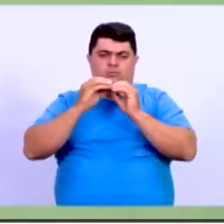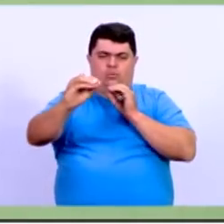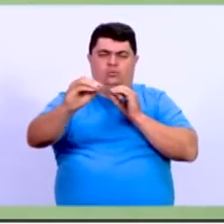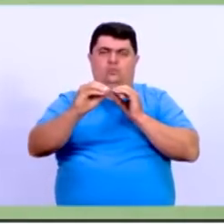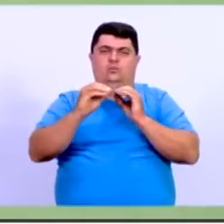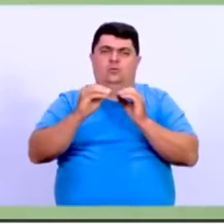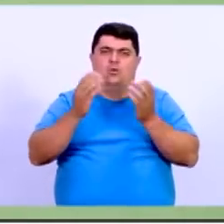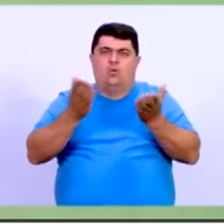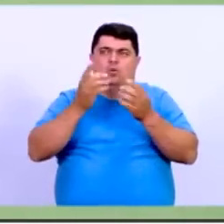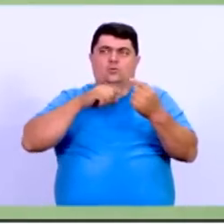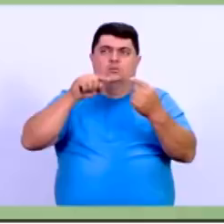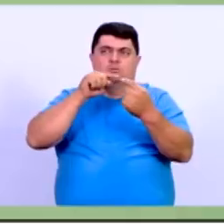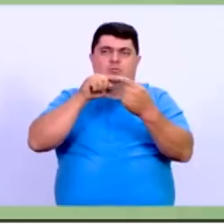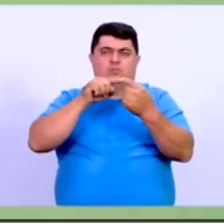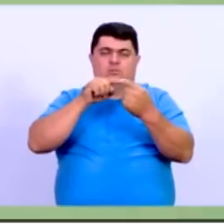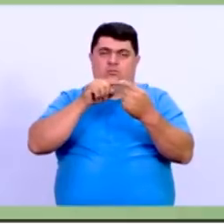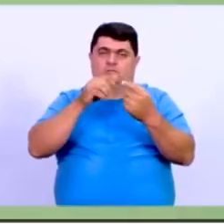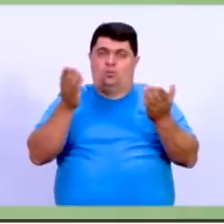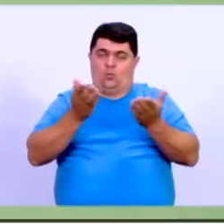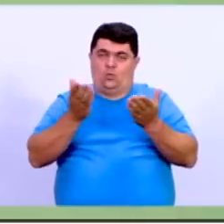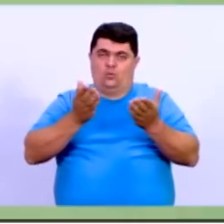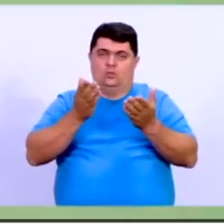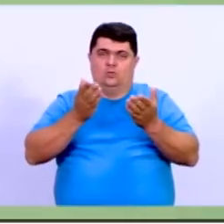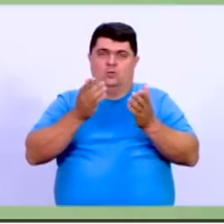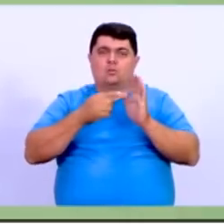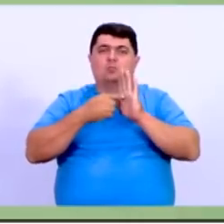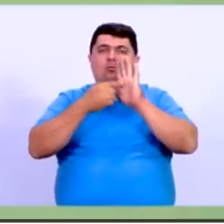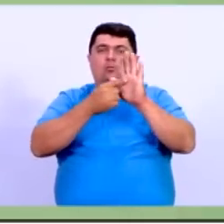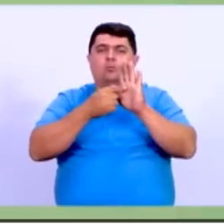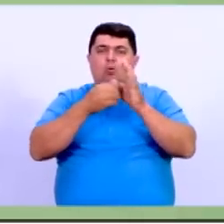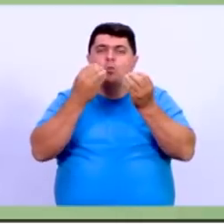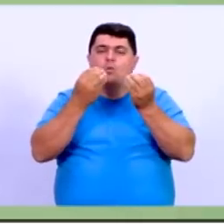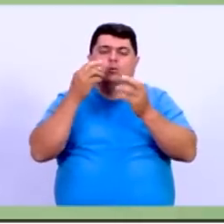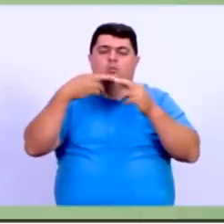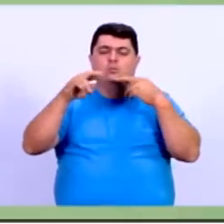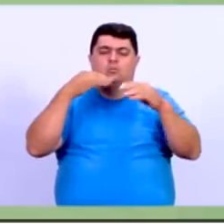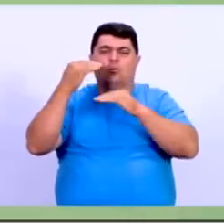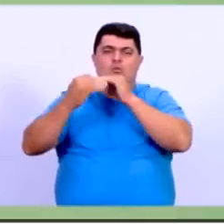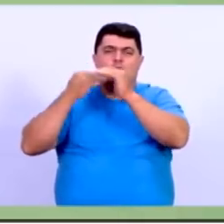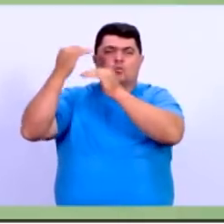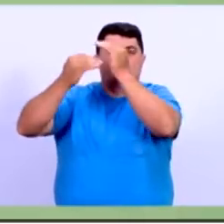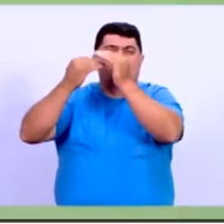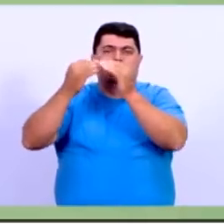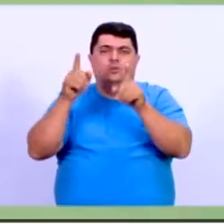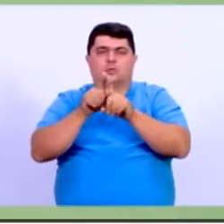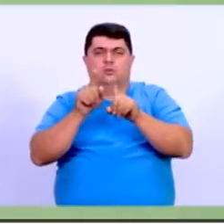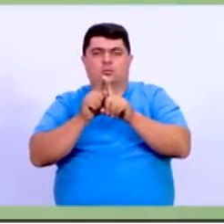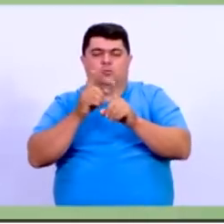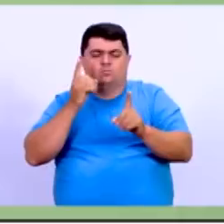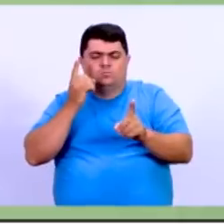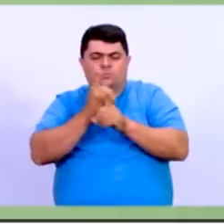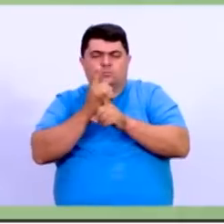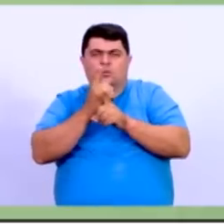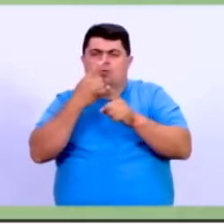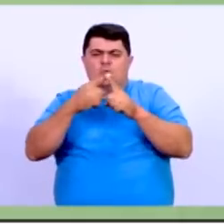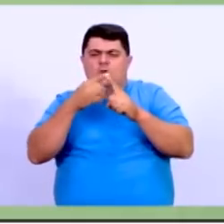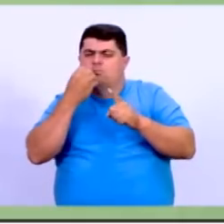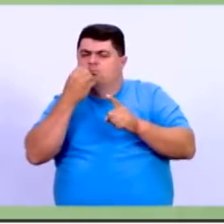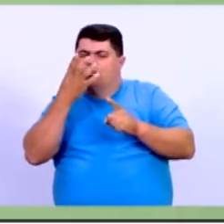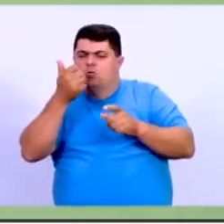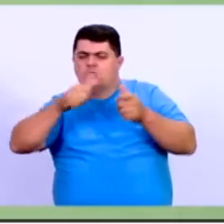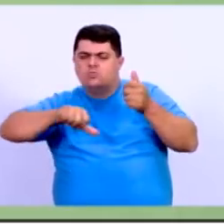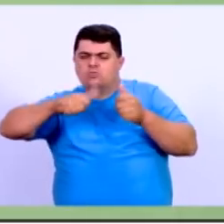pessoal, de hoje. Apresentar a evolução das redes de computadores, identificar as vantagens e desvantagens das redes